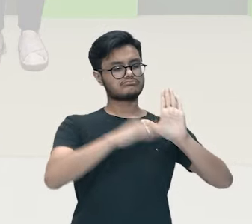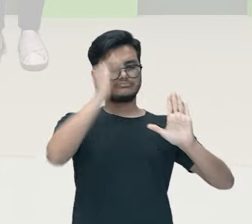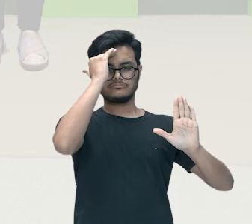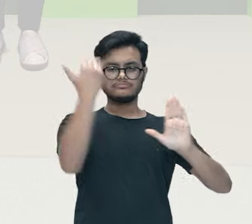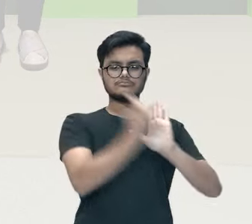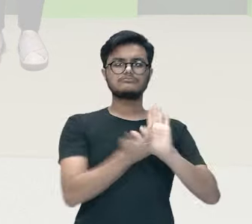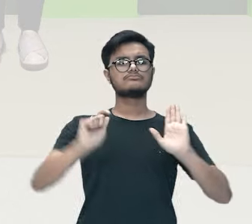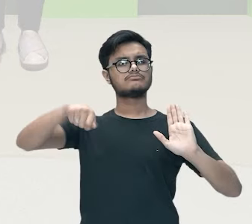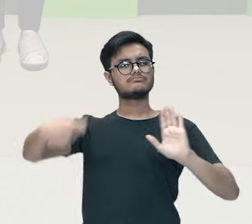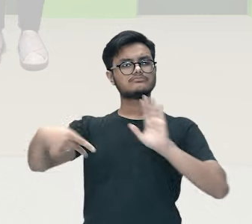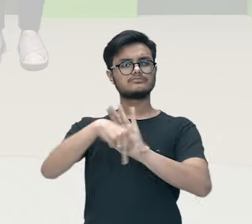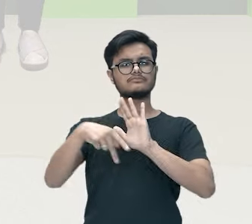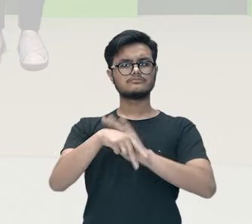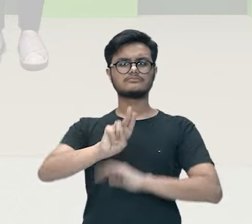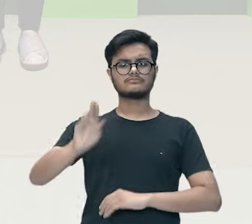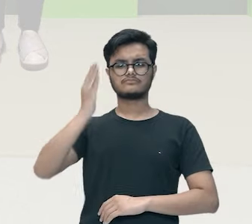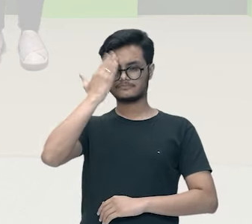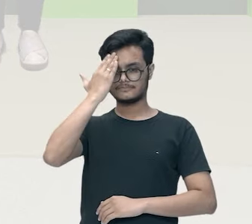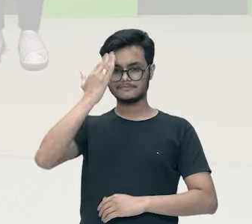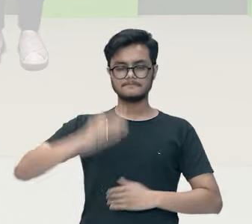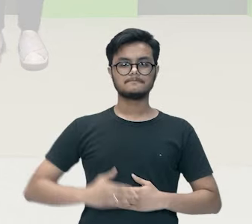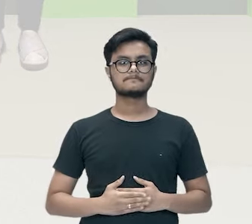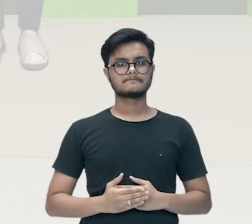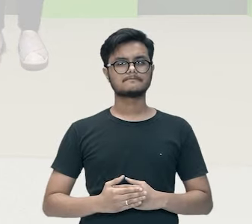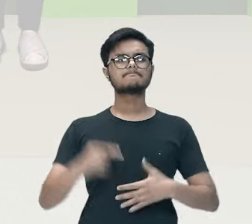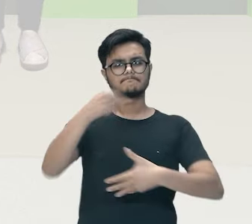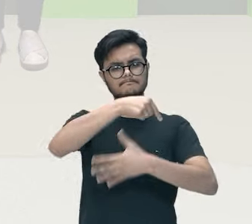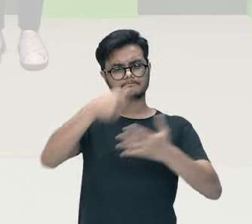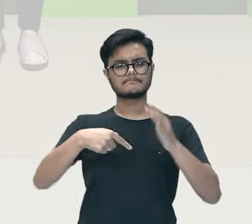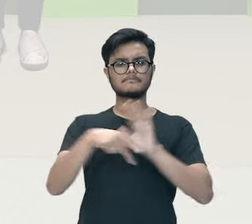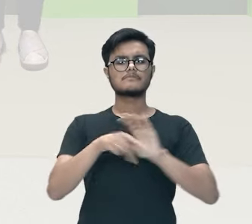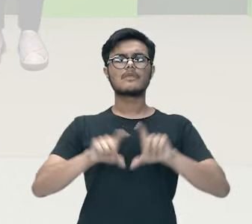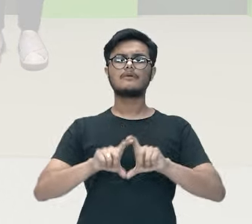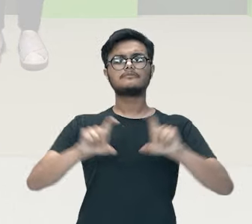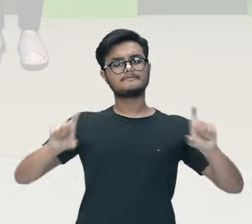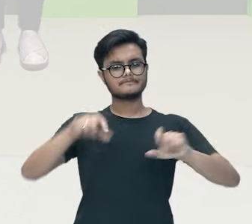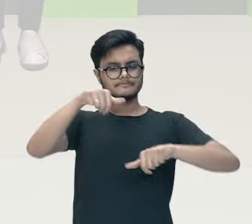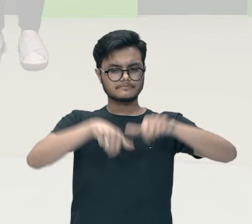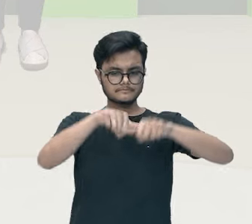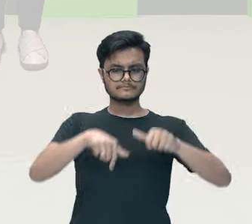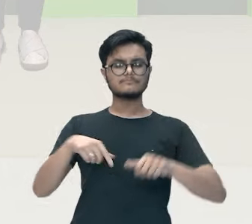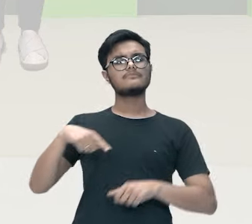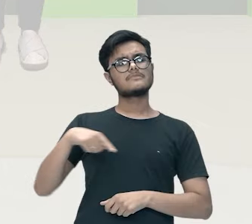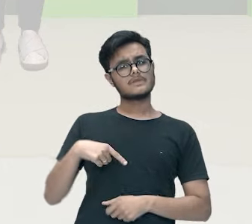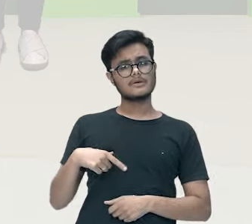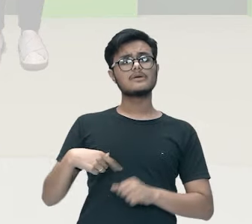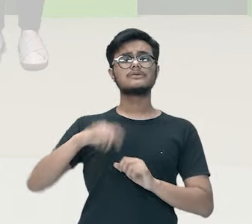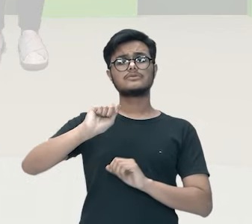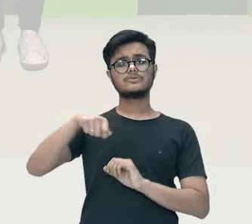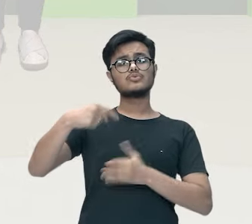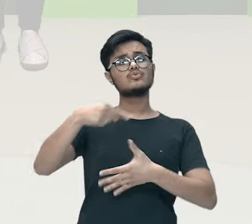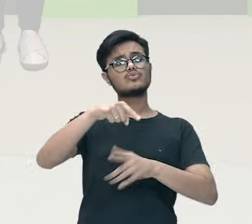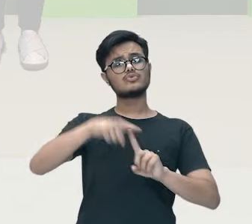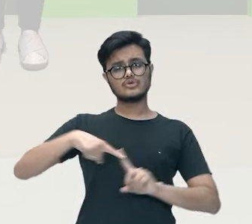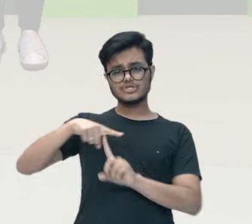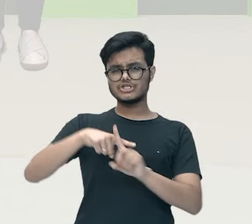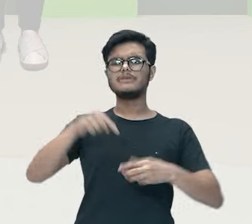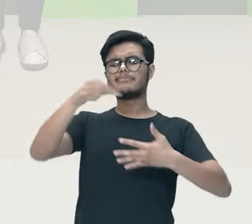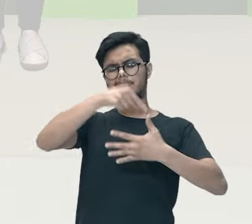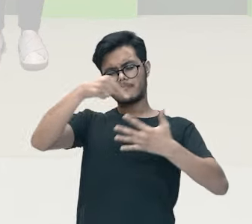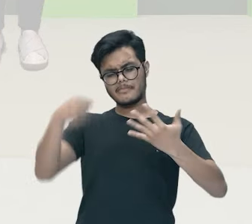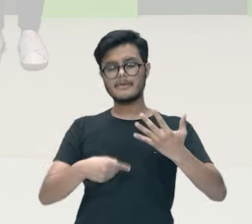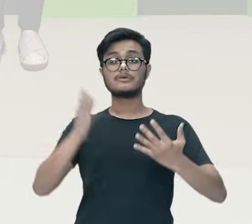consegue determinar se aquela fórmula molecular que a gente está analisando se trata ou não de um alcano,